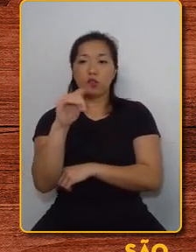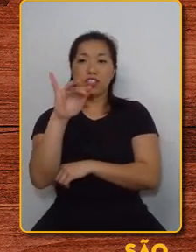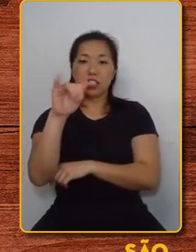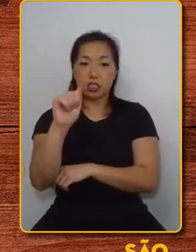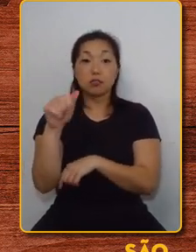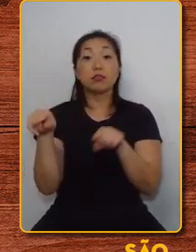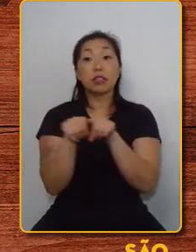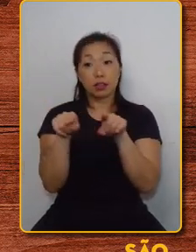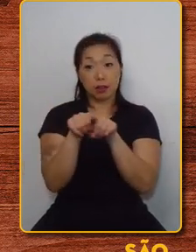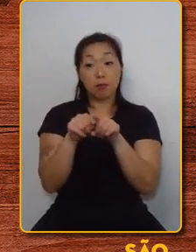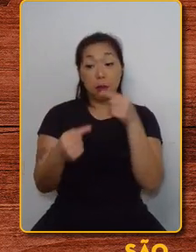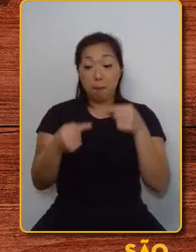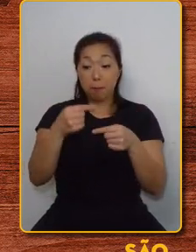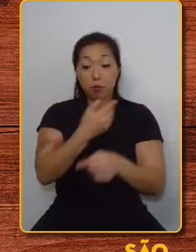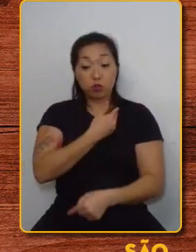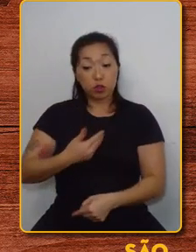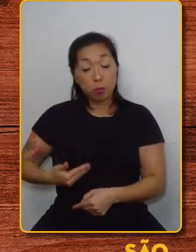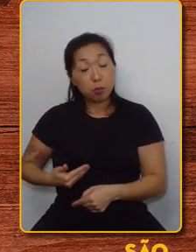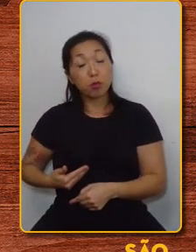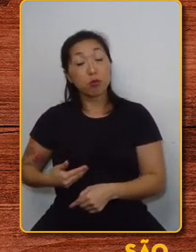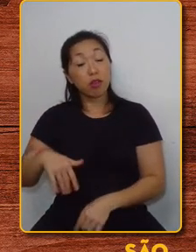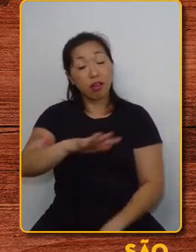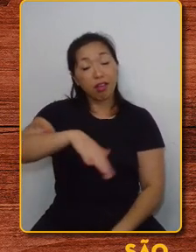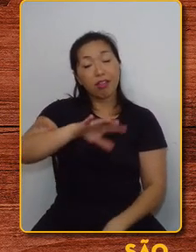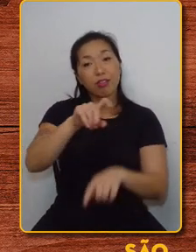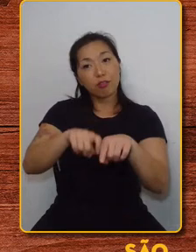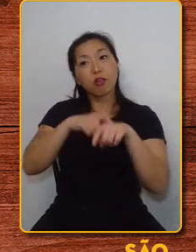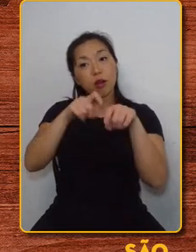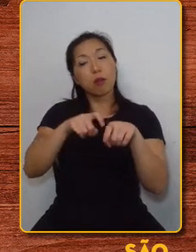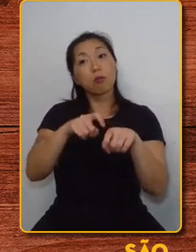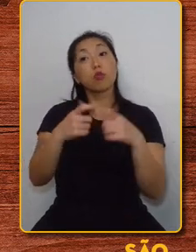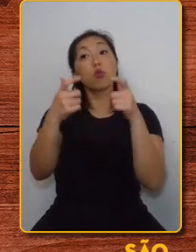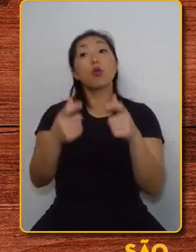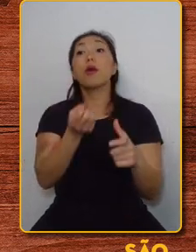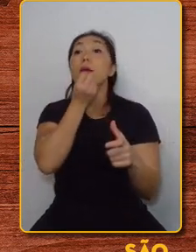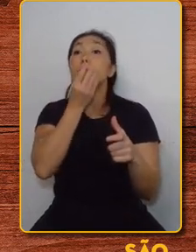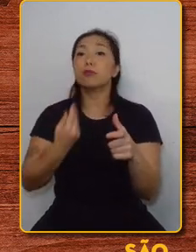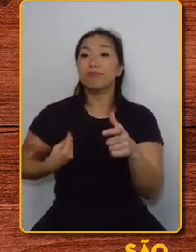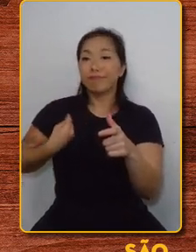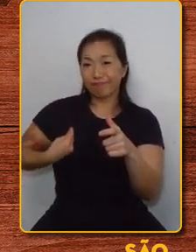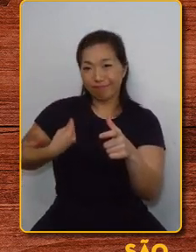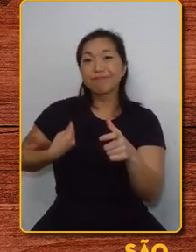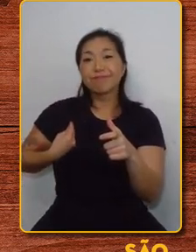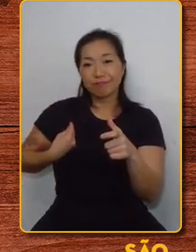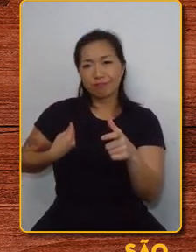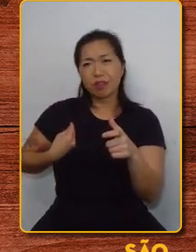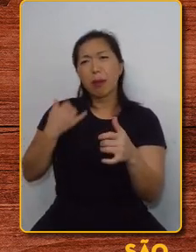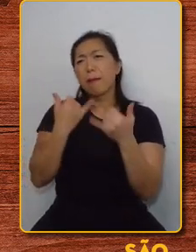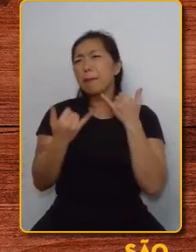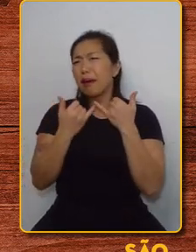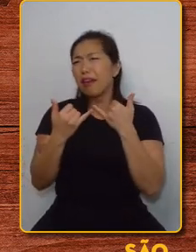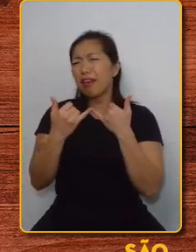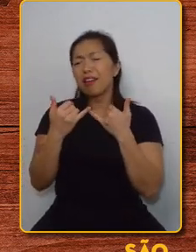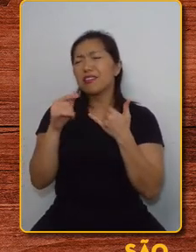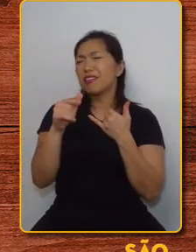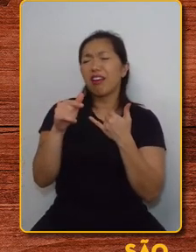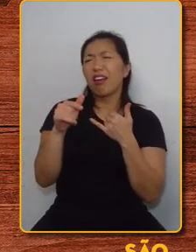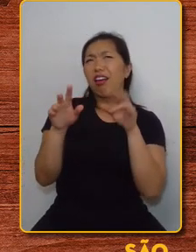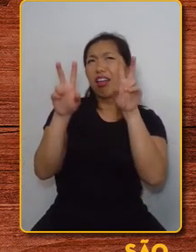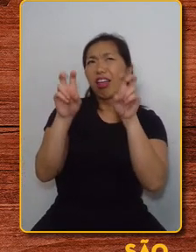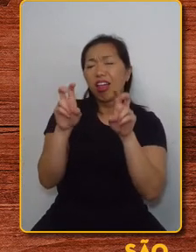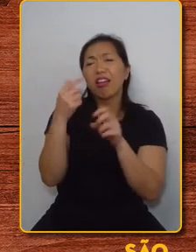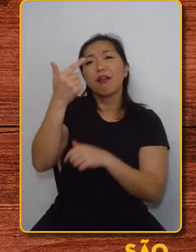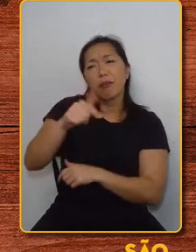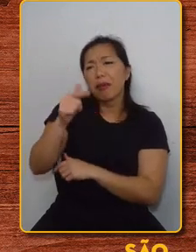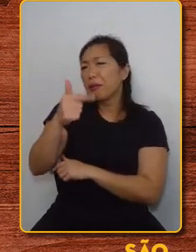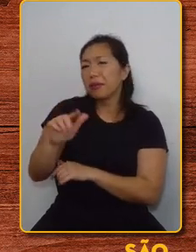lugar de se viver. Você pode dizer, não, mas isso é chavão, né? Não. Isso é o que nós estamos fazendo hoje sem política pública. As cooperativas do movimento que